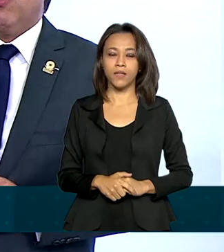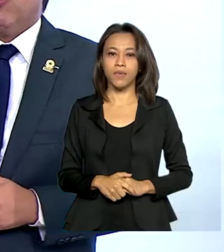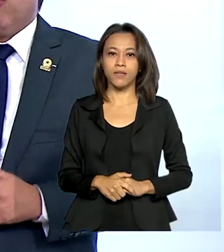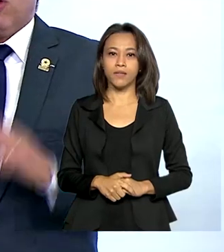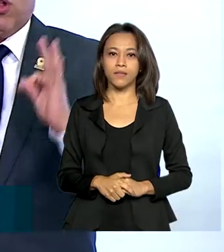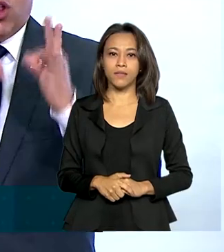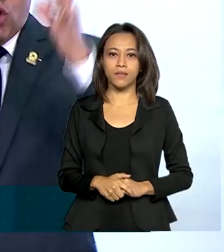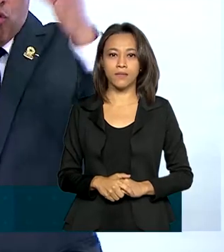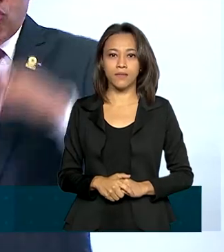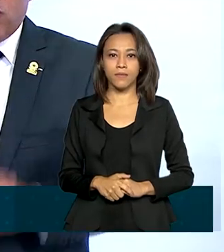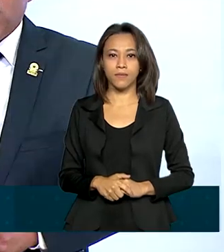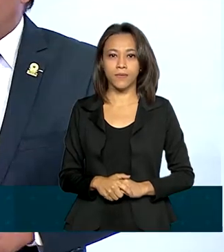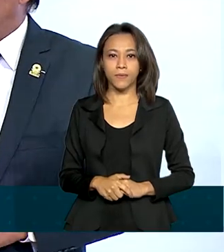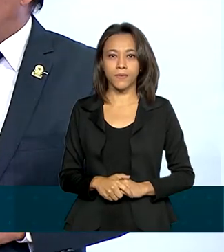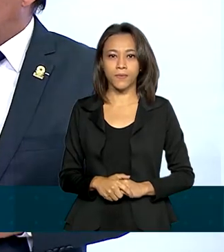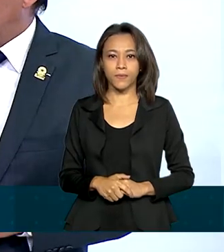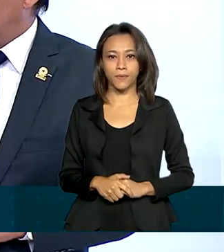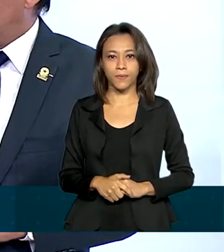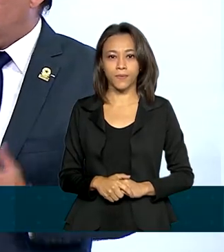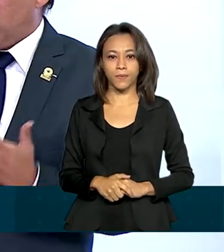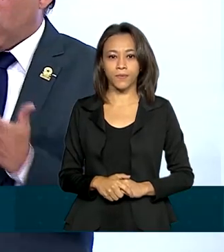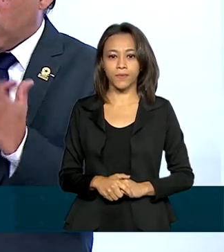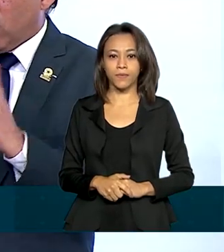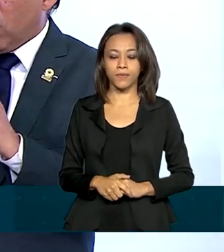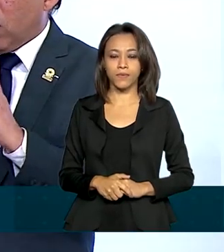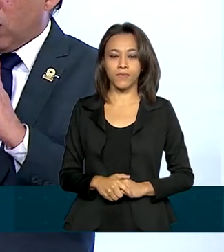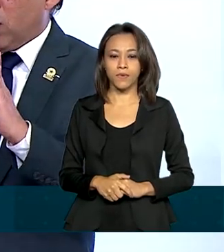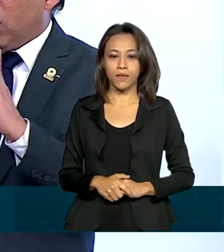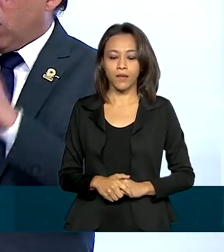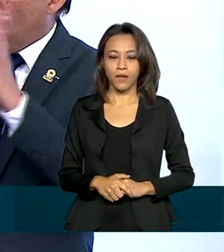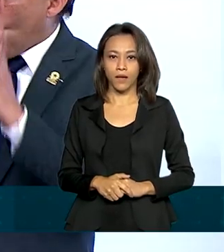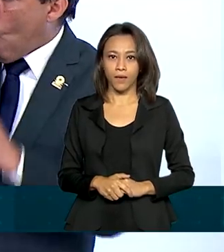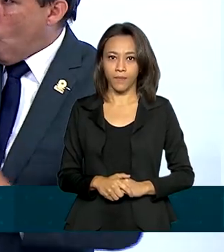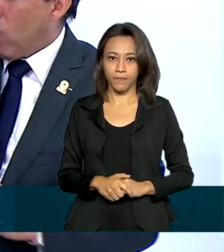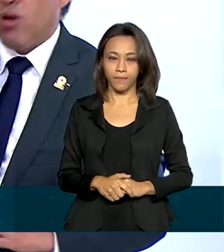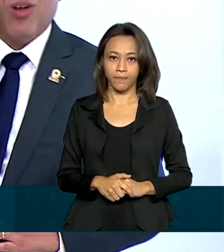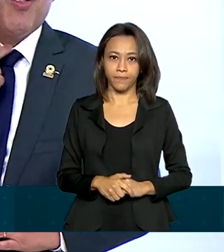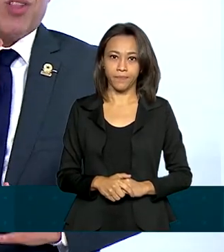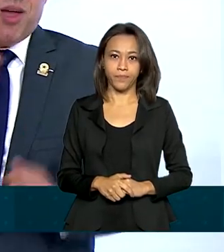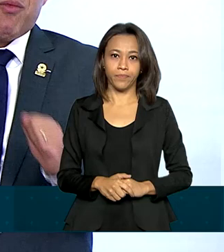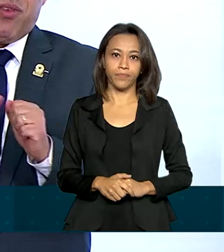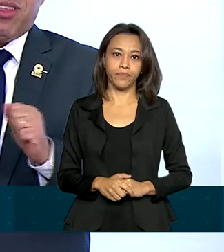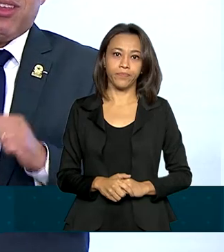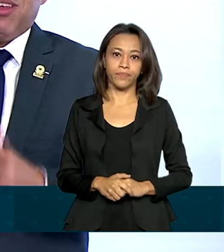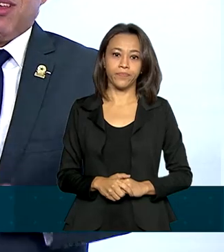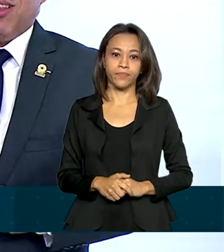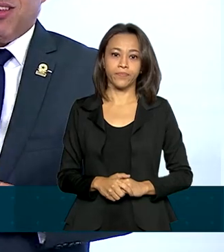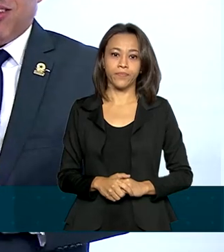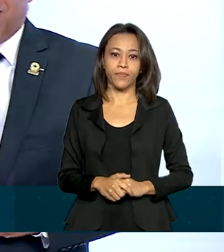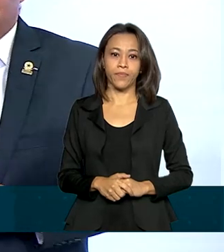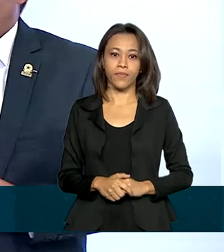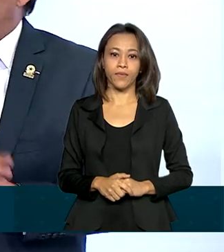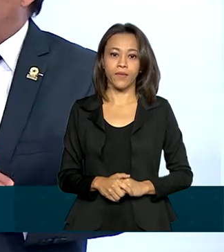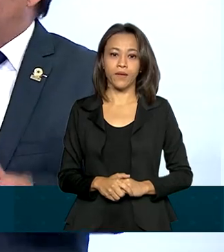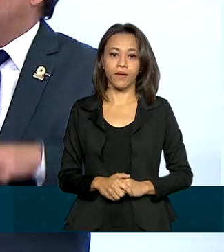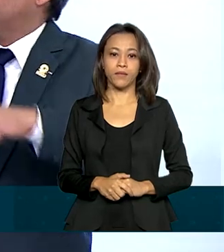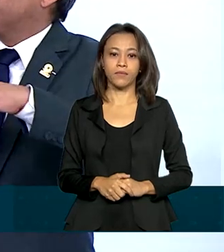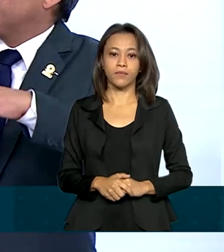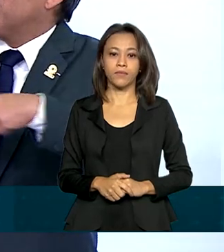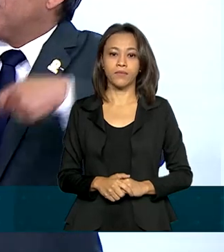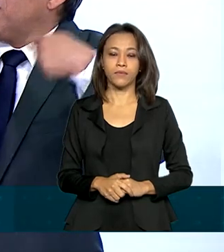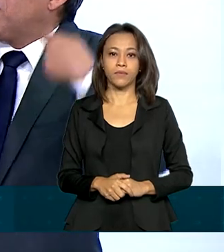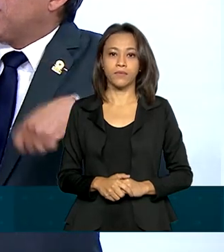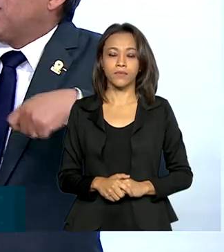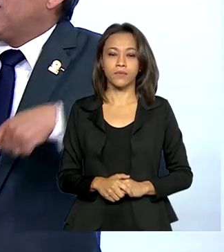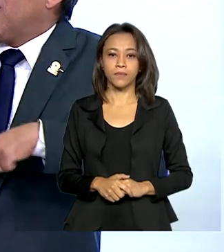E se não fosse o decreto das antenas não seria possível, porque nós iremos precisar de